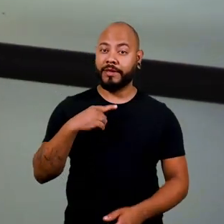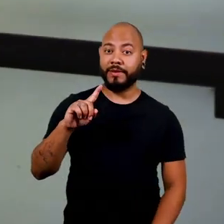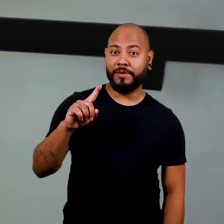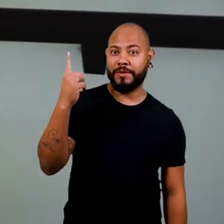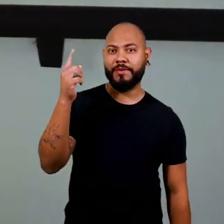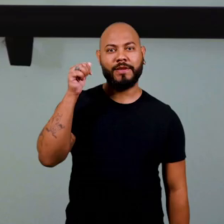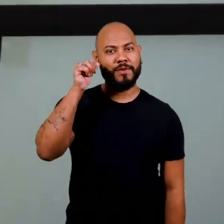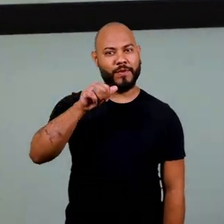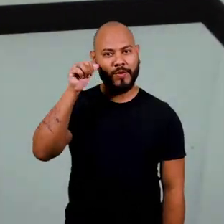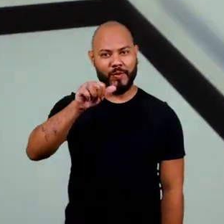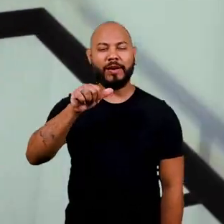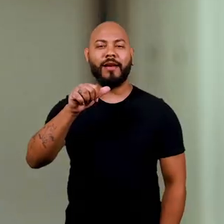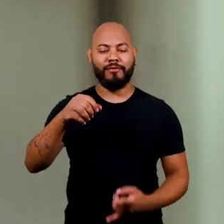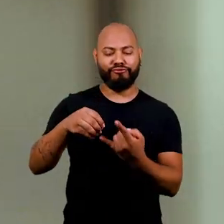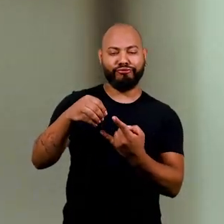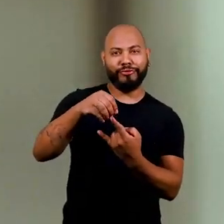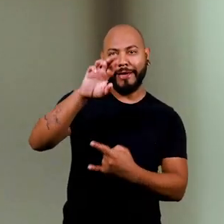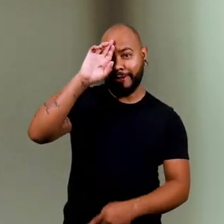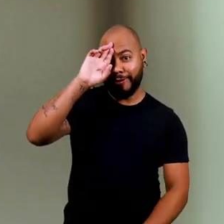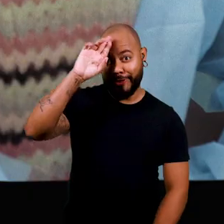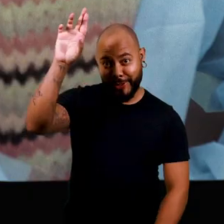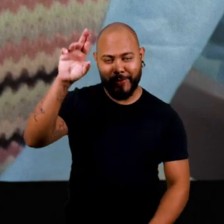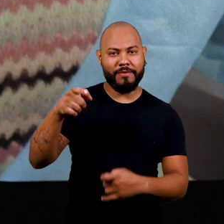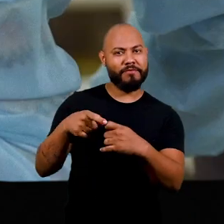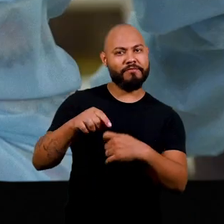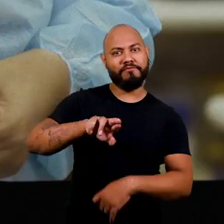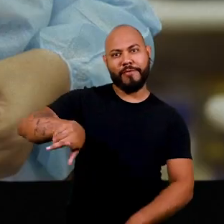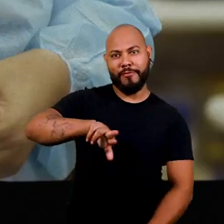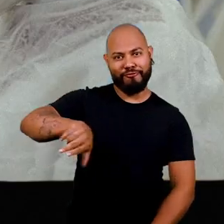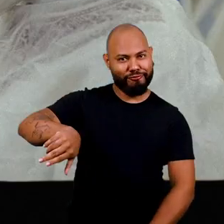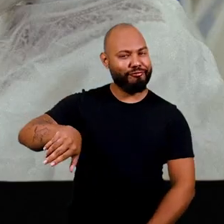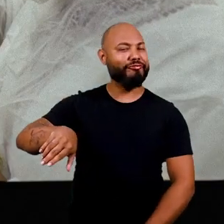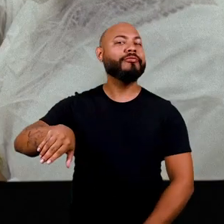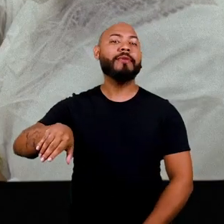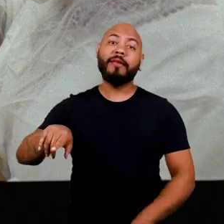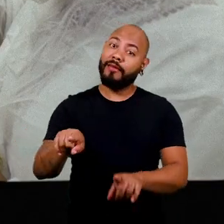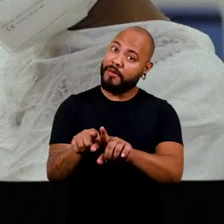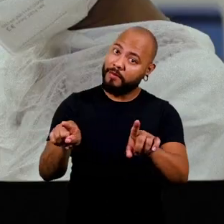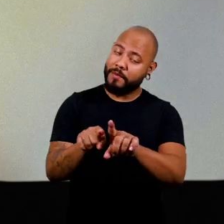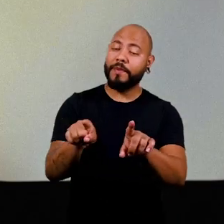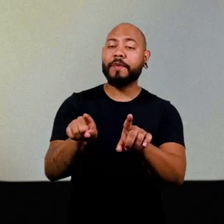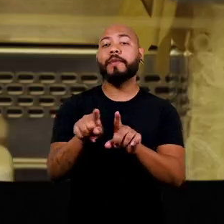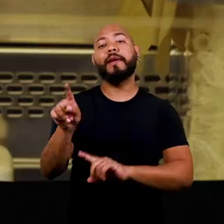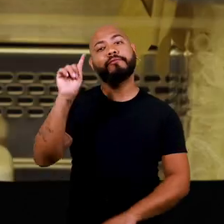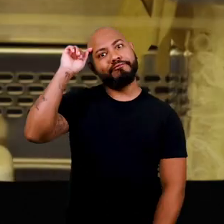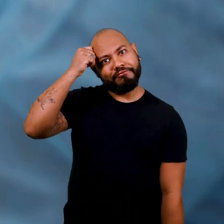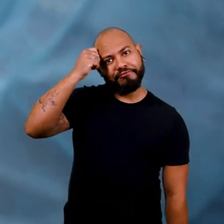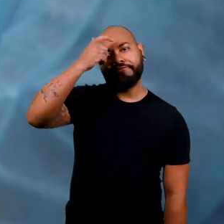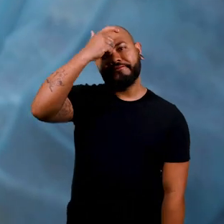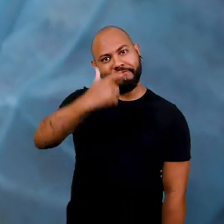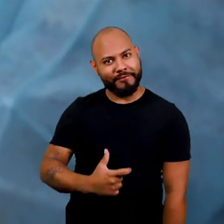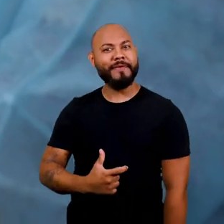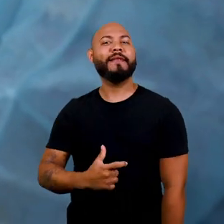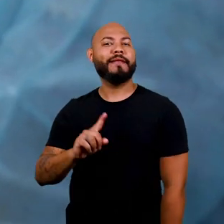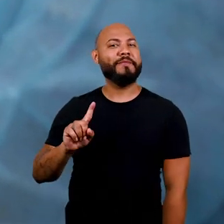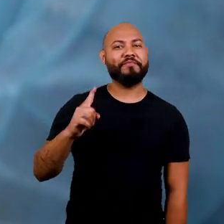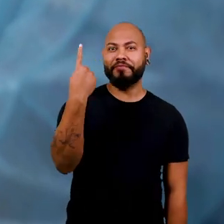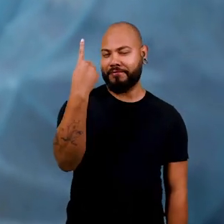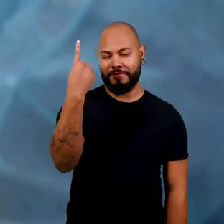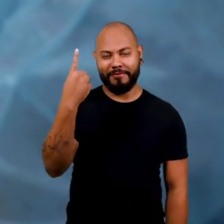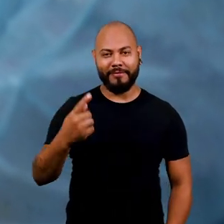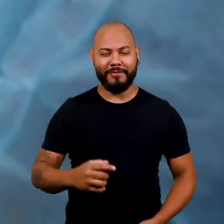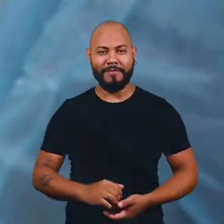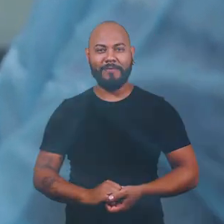sou a primeira mulher diretora do Instituto e não médica. E também, na verdade, eu sou a primeira